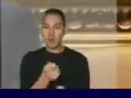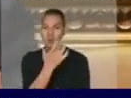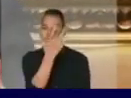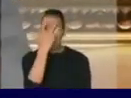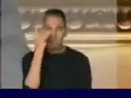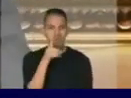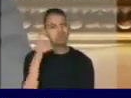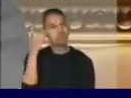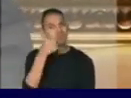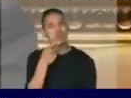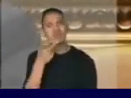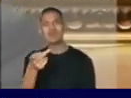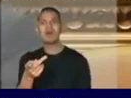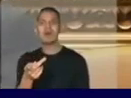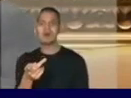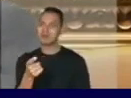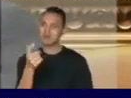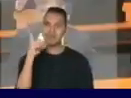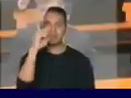falar.